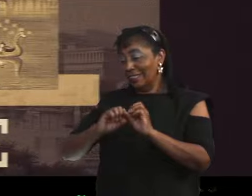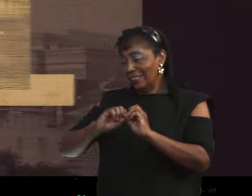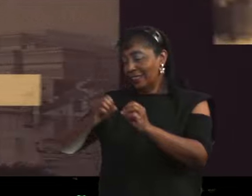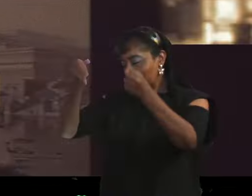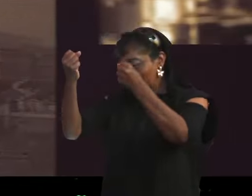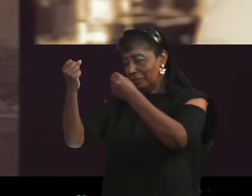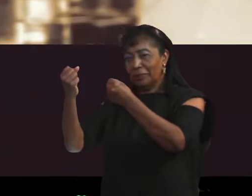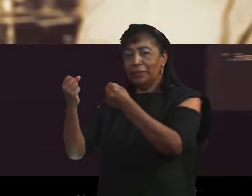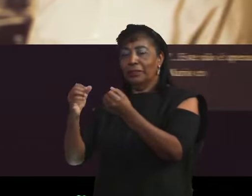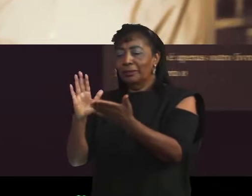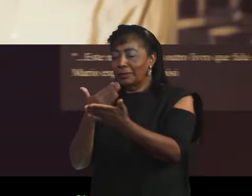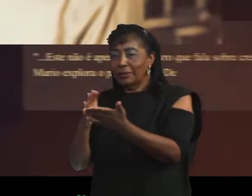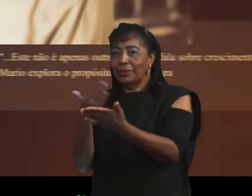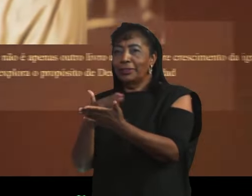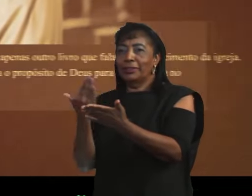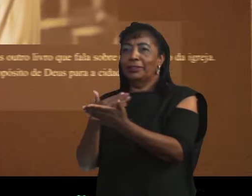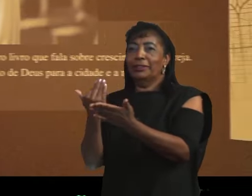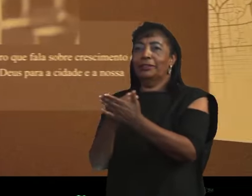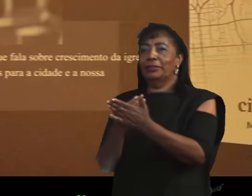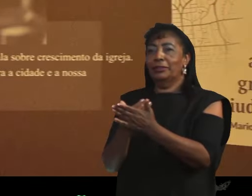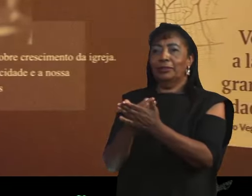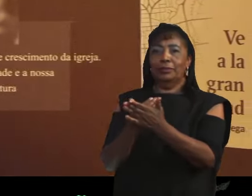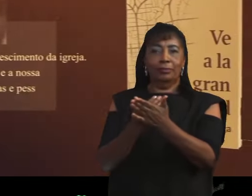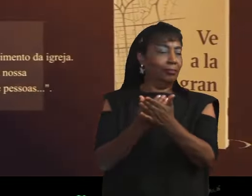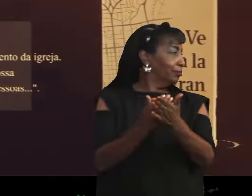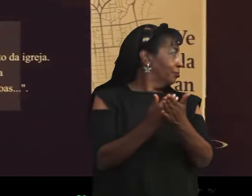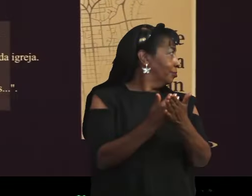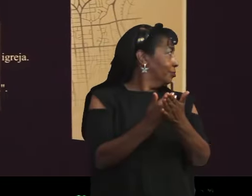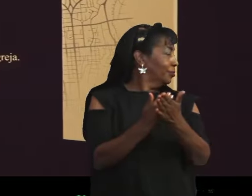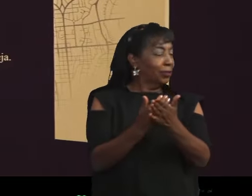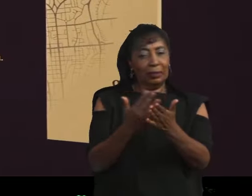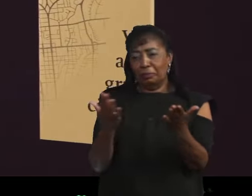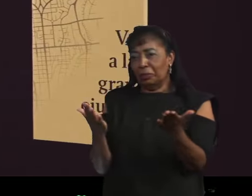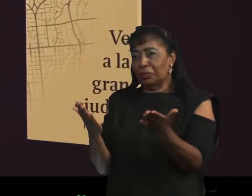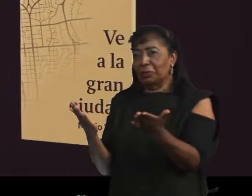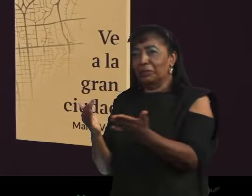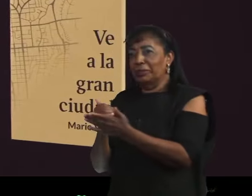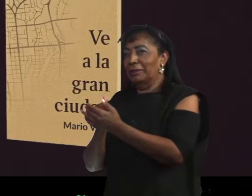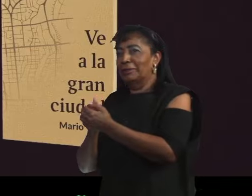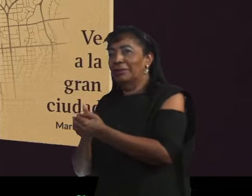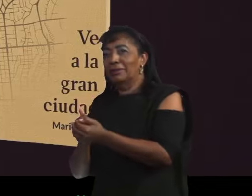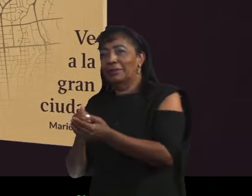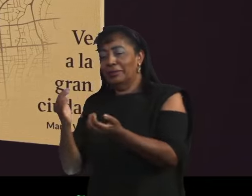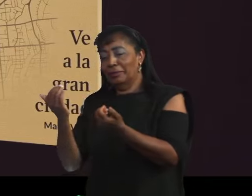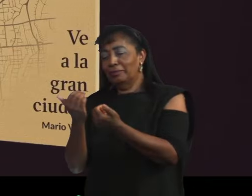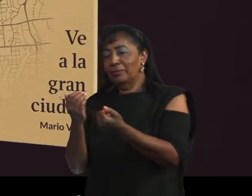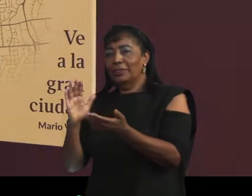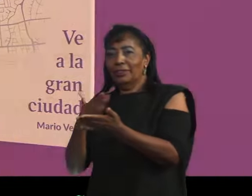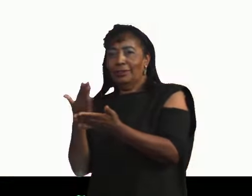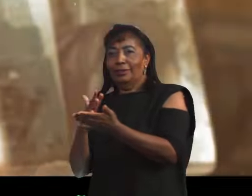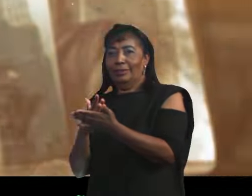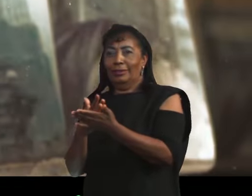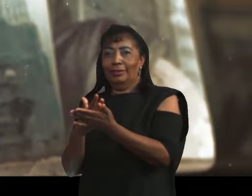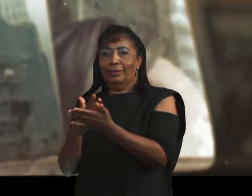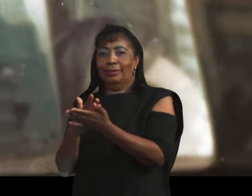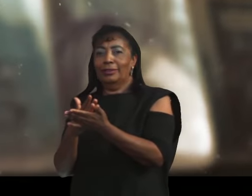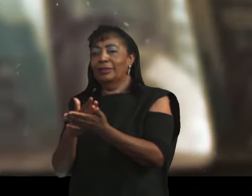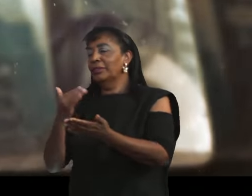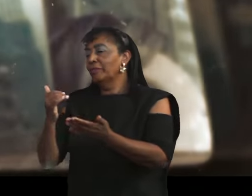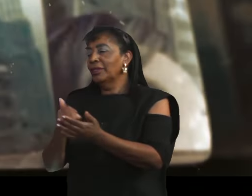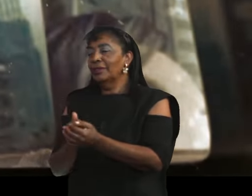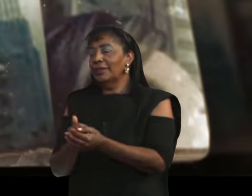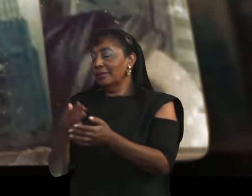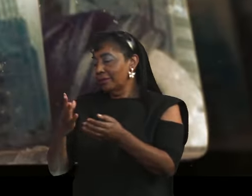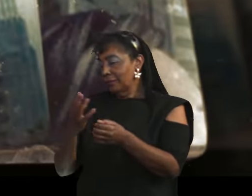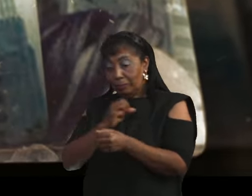base este livro é uma excelente reflexão sobre engajamento da igreja e das células em contextos urbanos no livro paixão